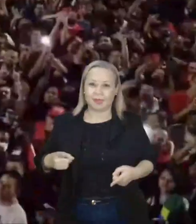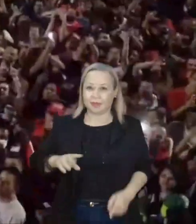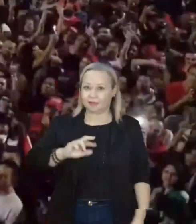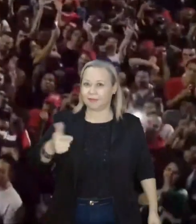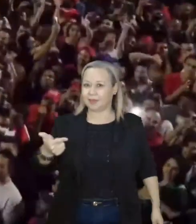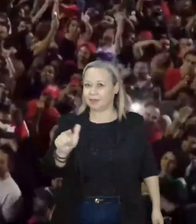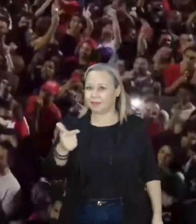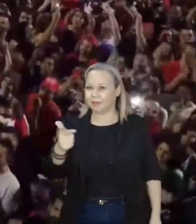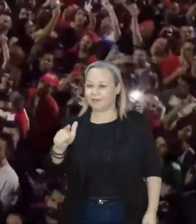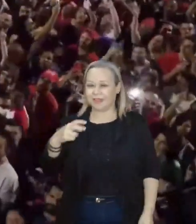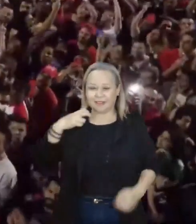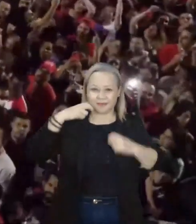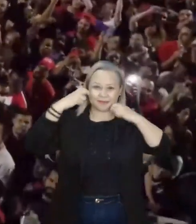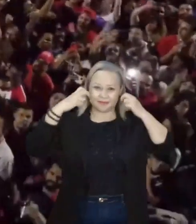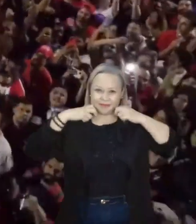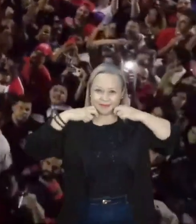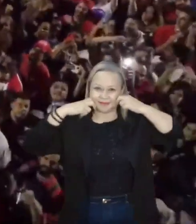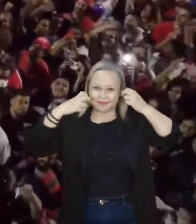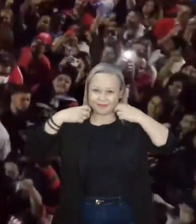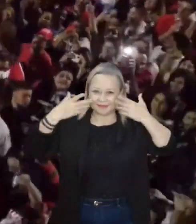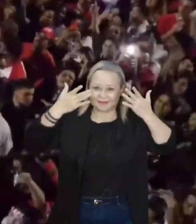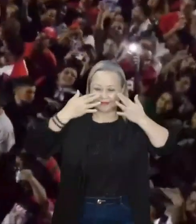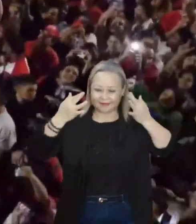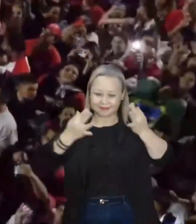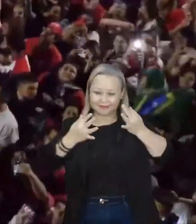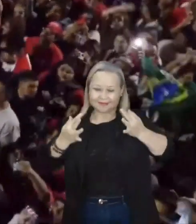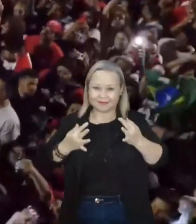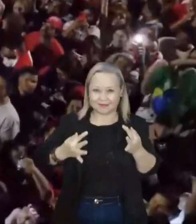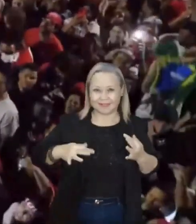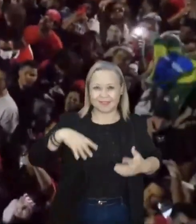E não ter a vergonha de ser feliz.